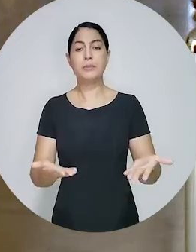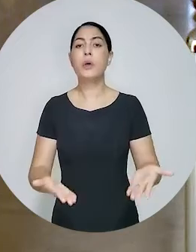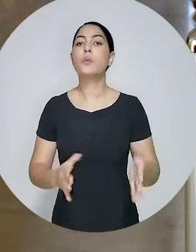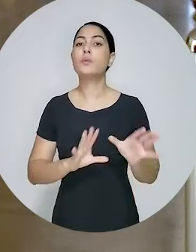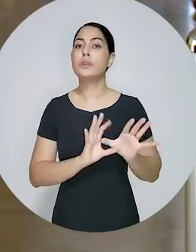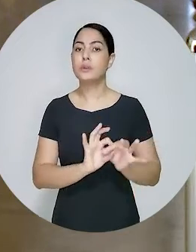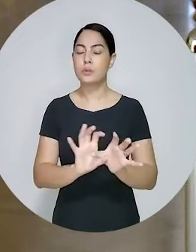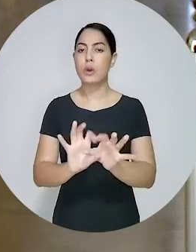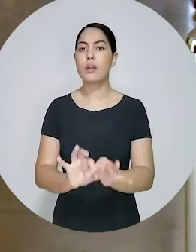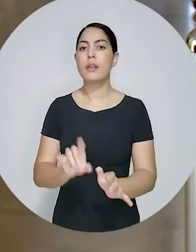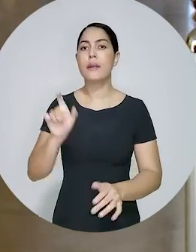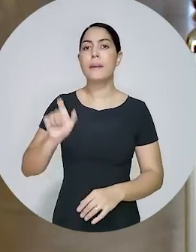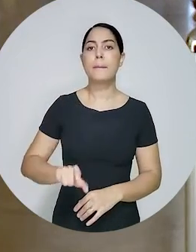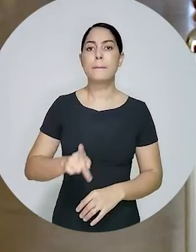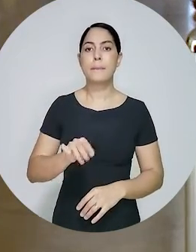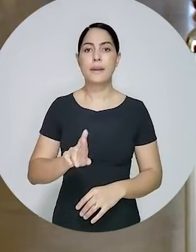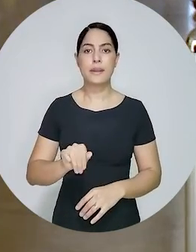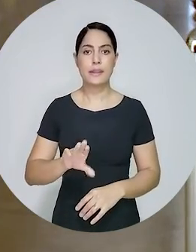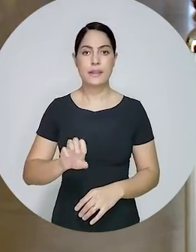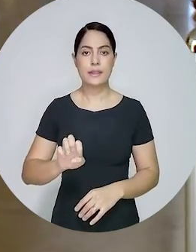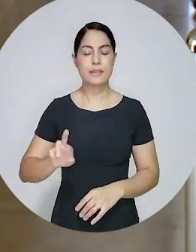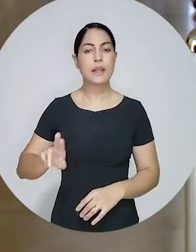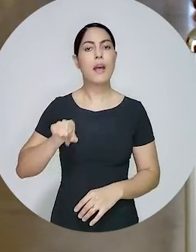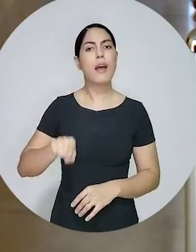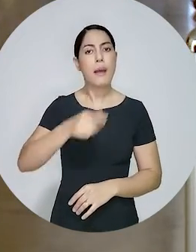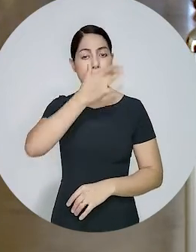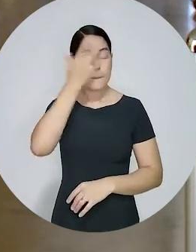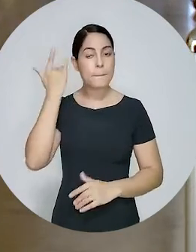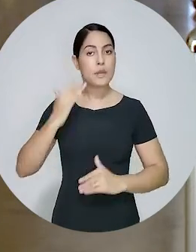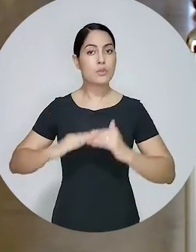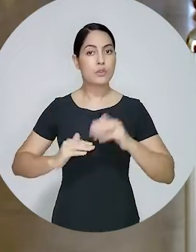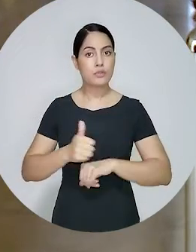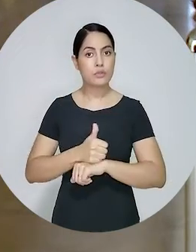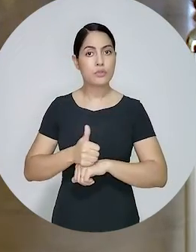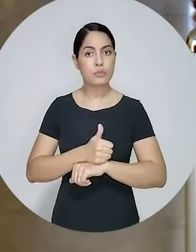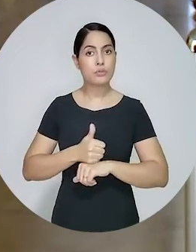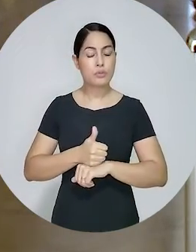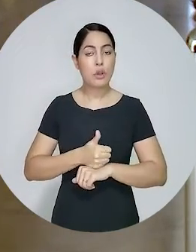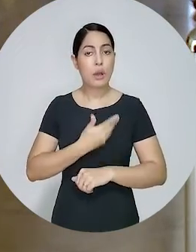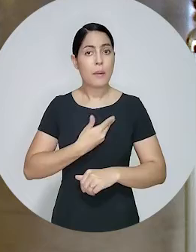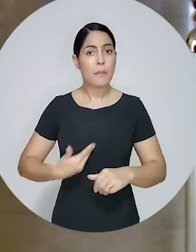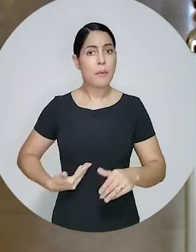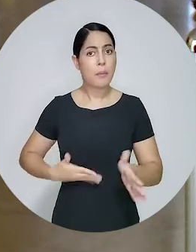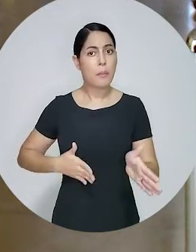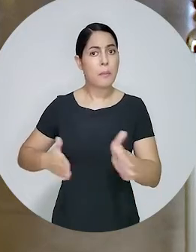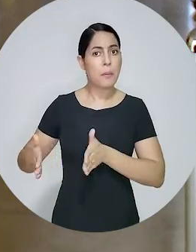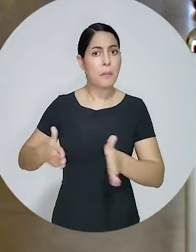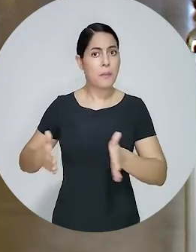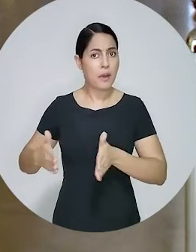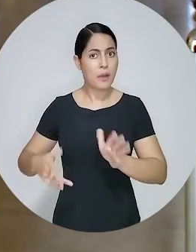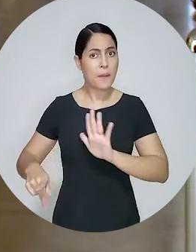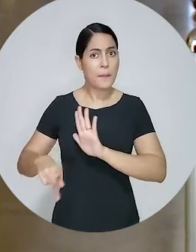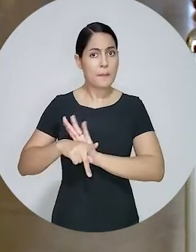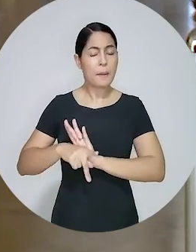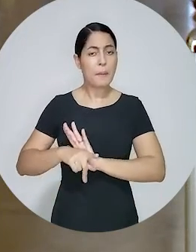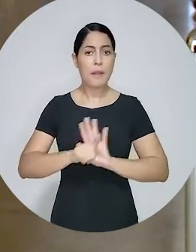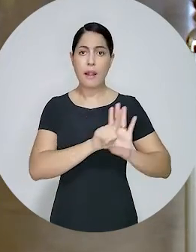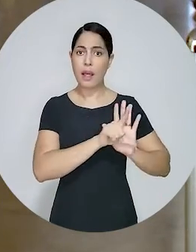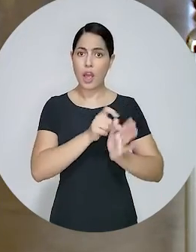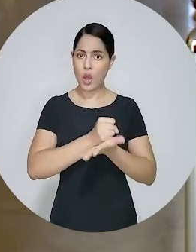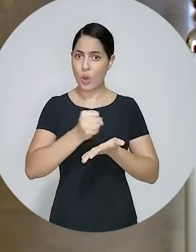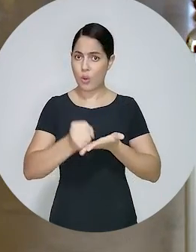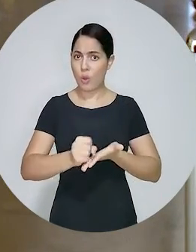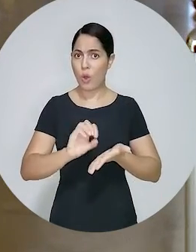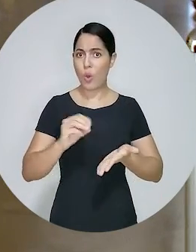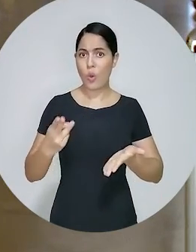O texto explica ainda que pareceristas são funcionários públicos de carreira, ocupantes de cargos em comissão ou contratados